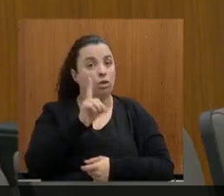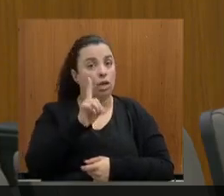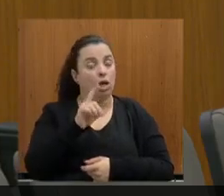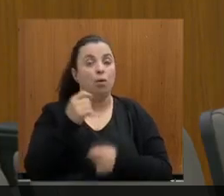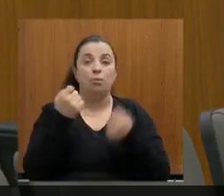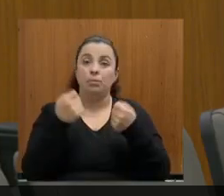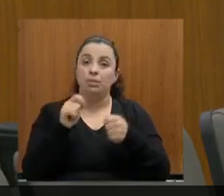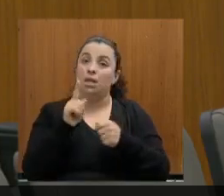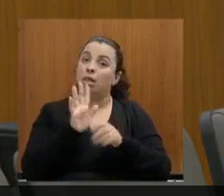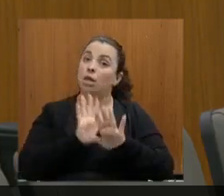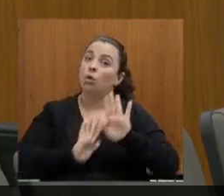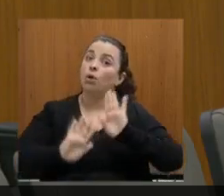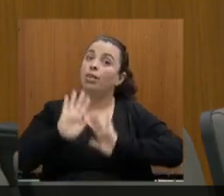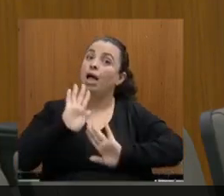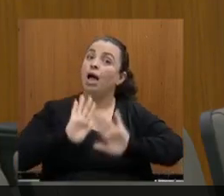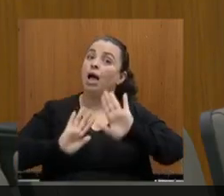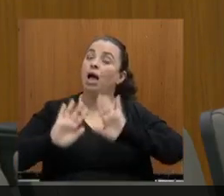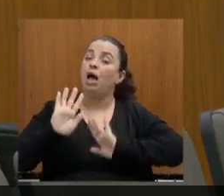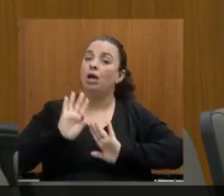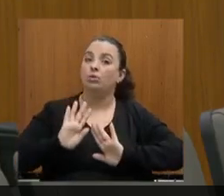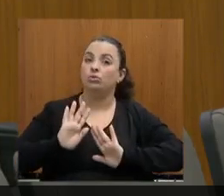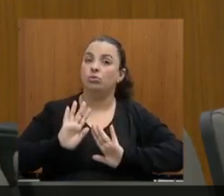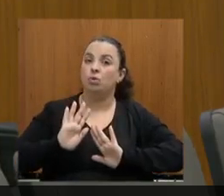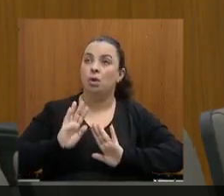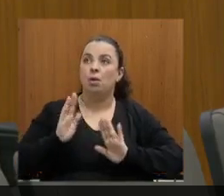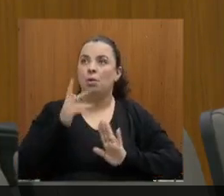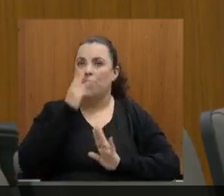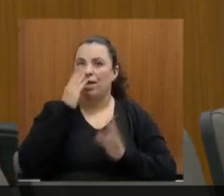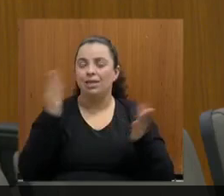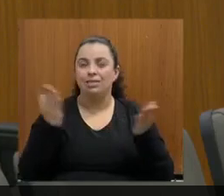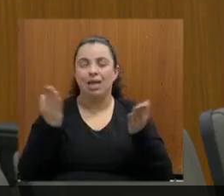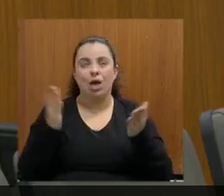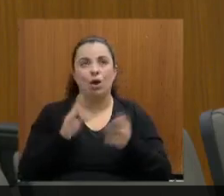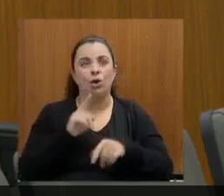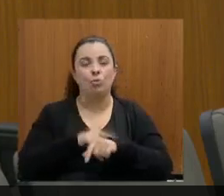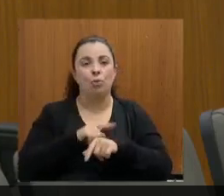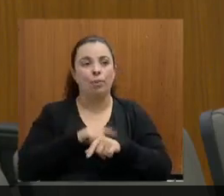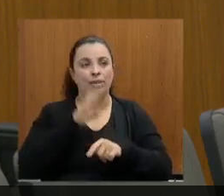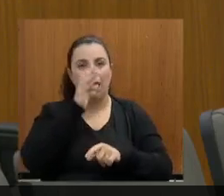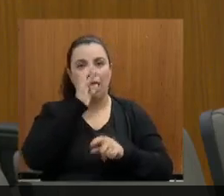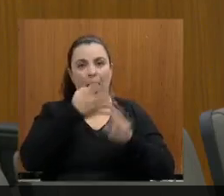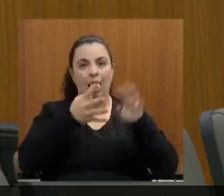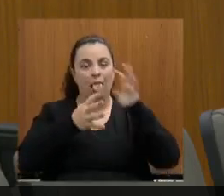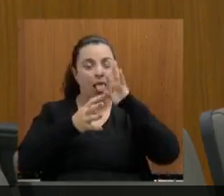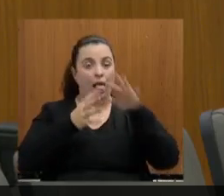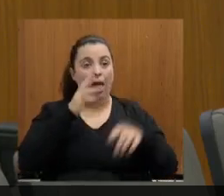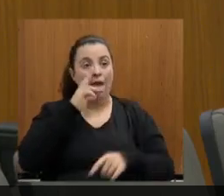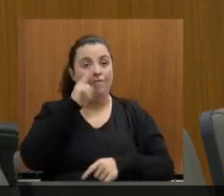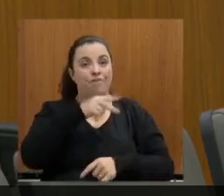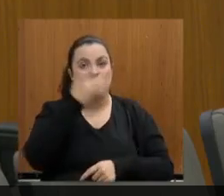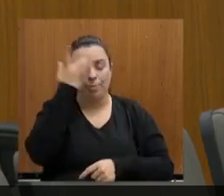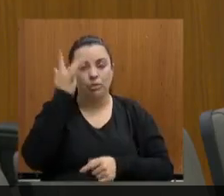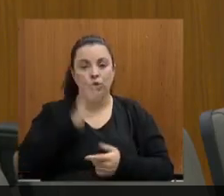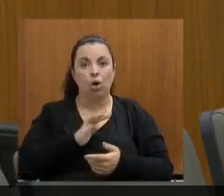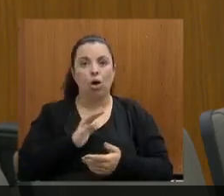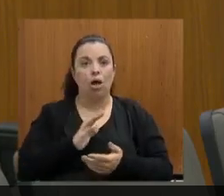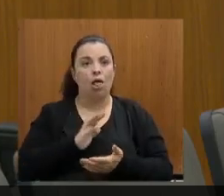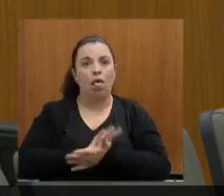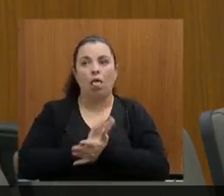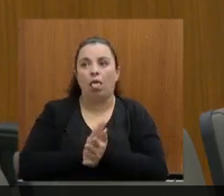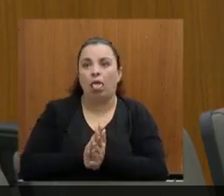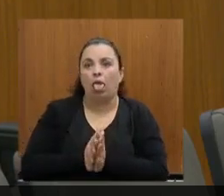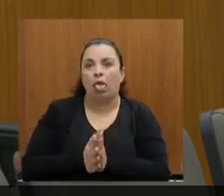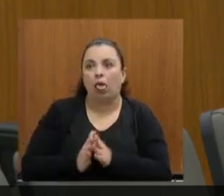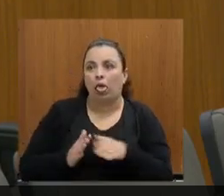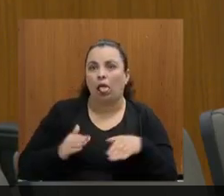muito cuidado nós estamos no tempo de sangrar as pessoas né são chamam de fake News mas na Bíblia tá escrito derramamento de